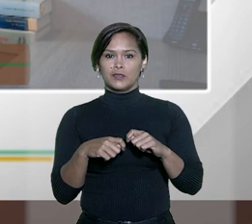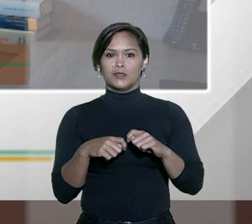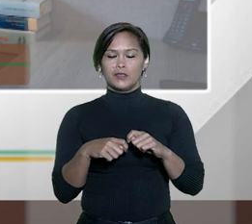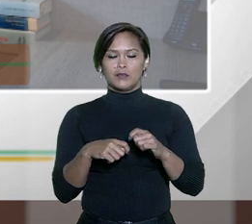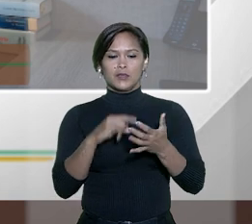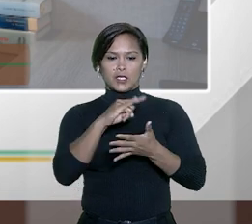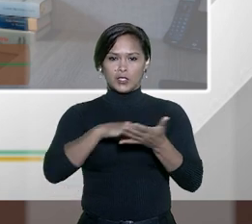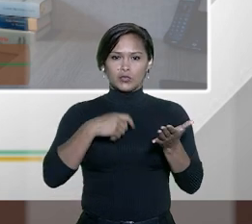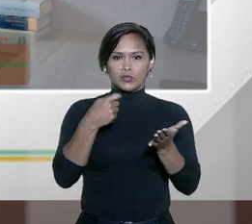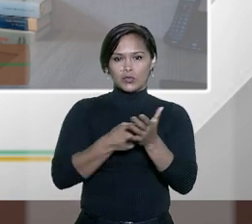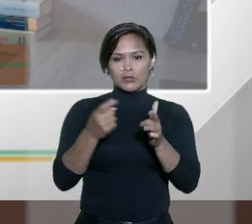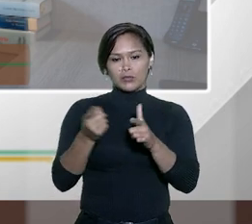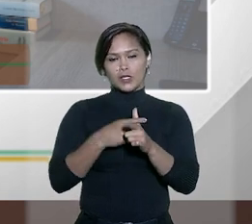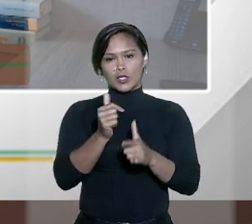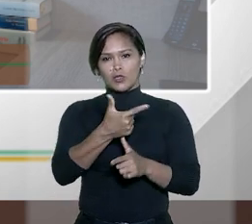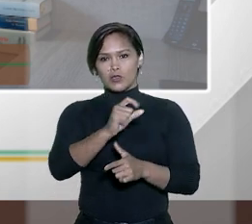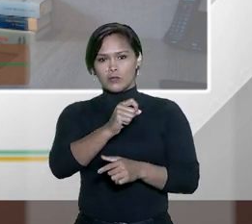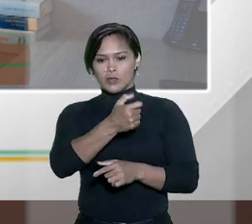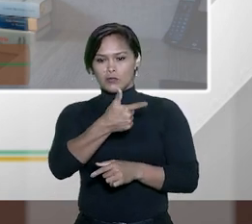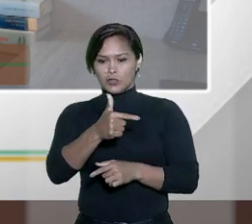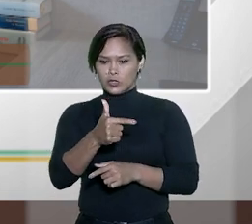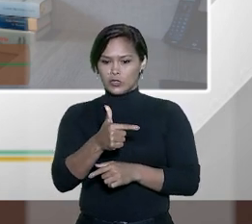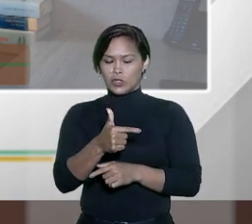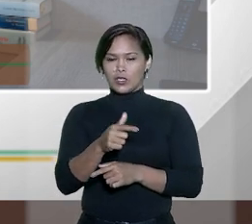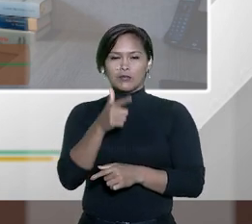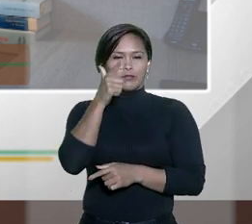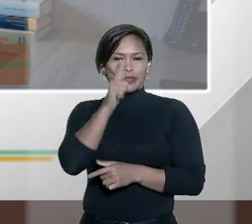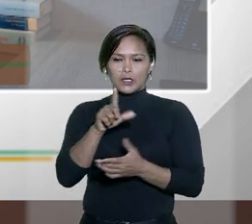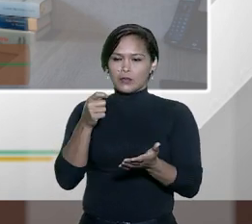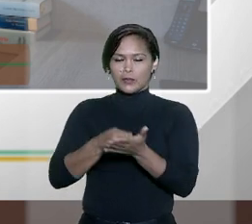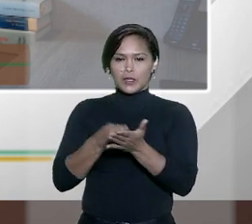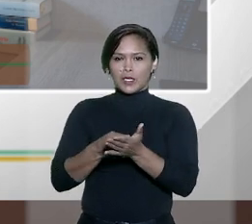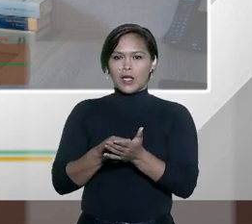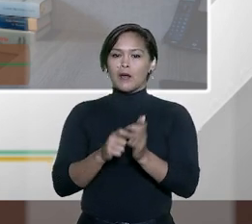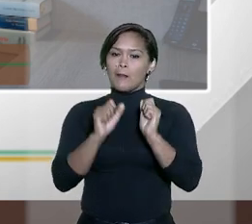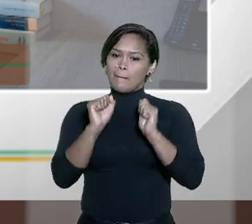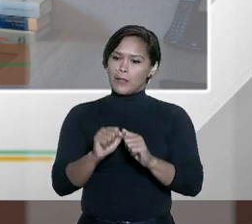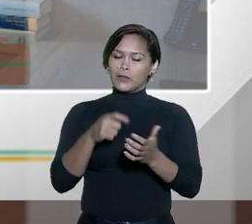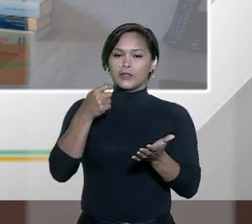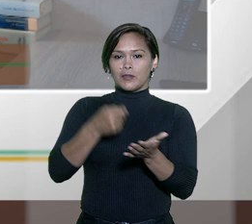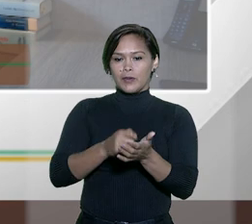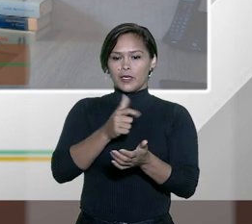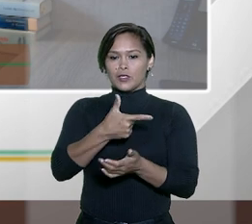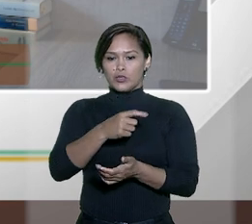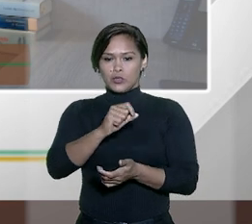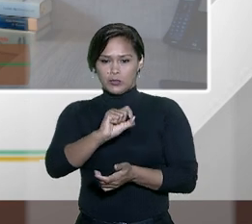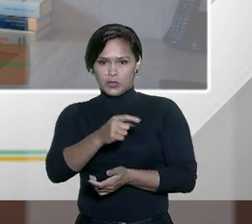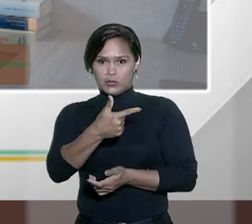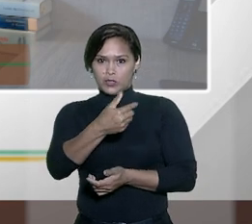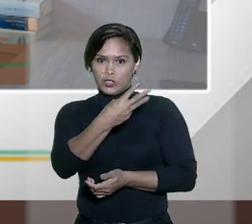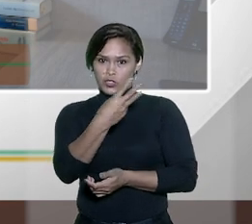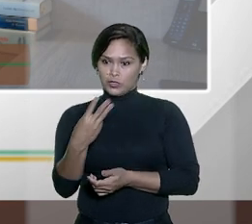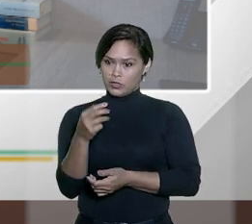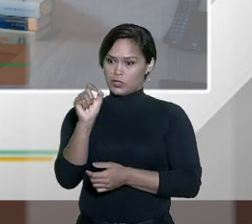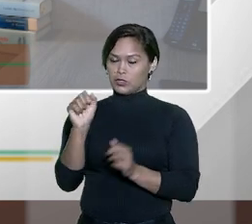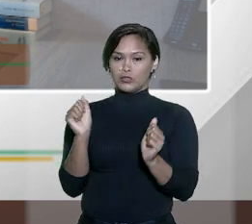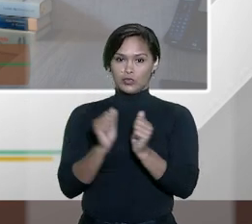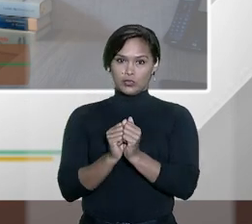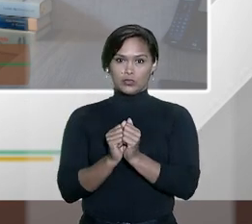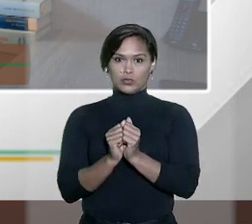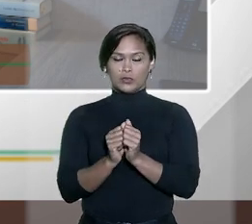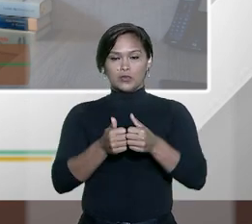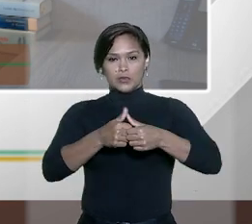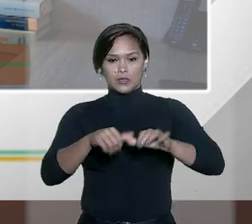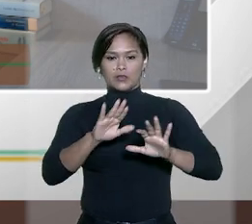para que os precatórios de 2022 que não forem pagos em 2022 possam ser pagos juntamente com os precatórios de